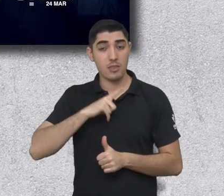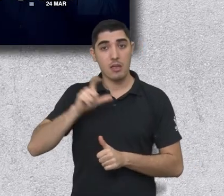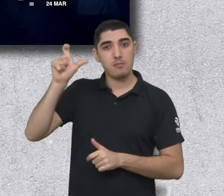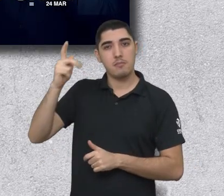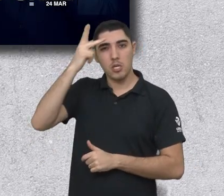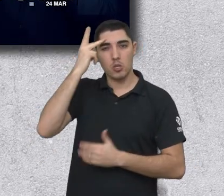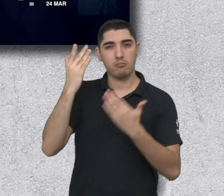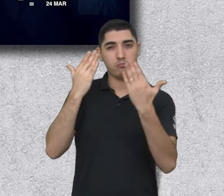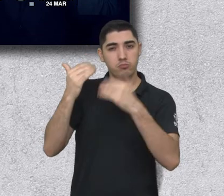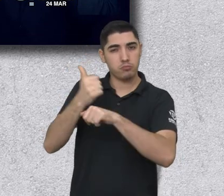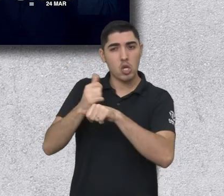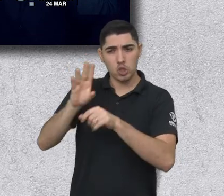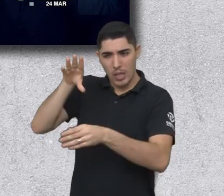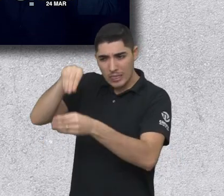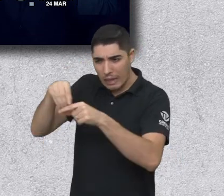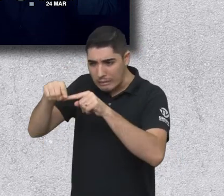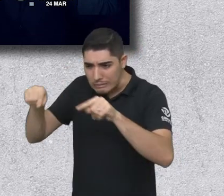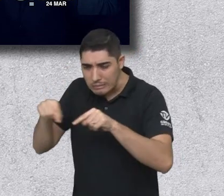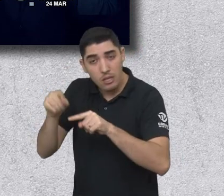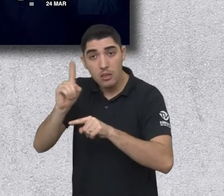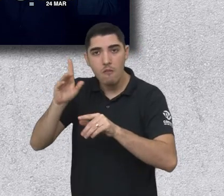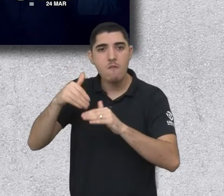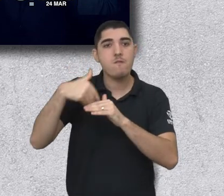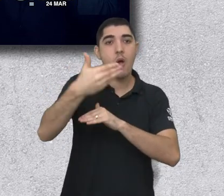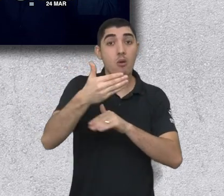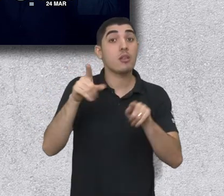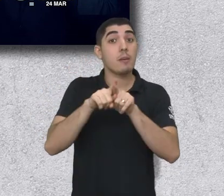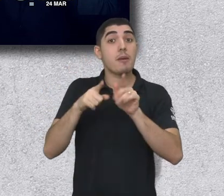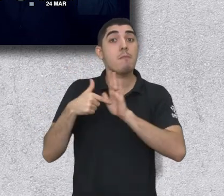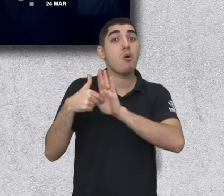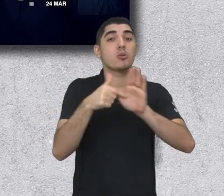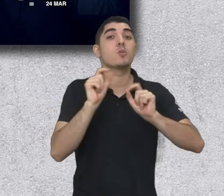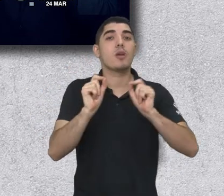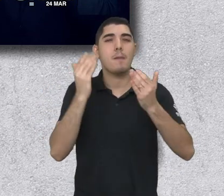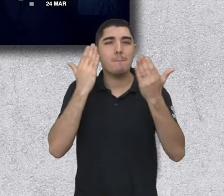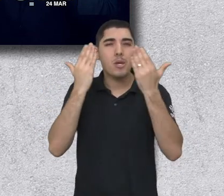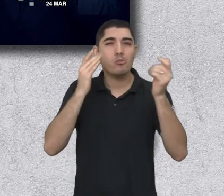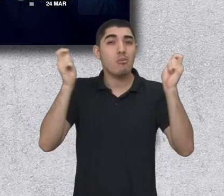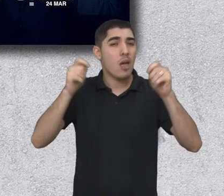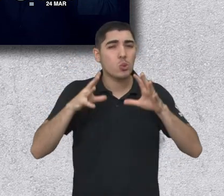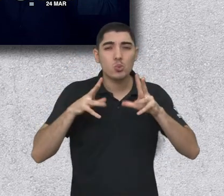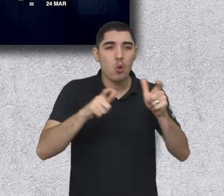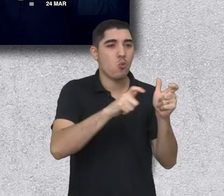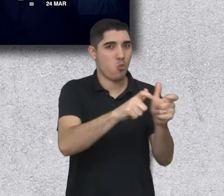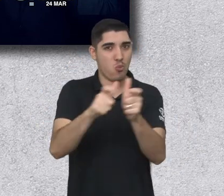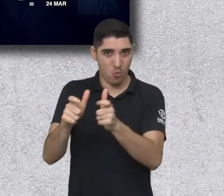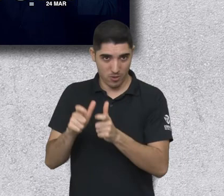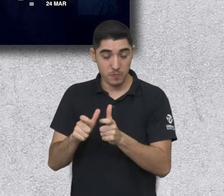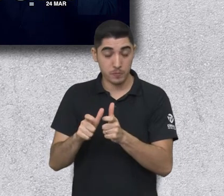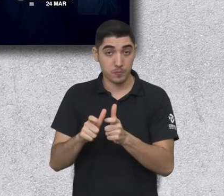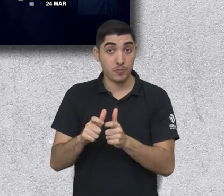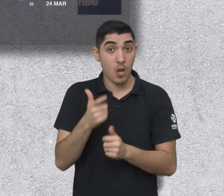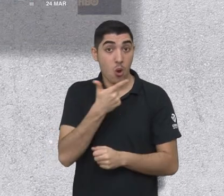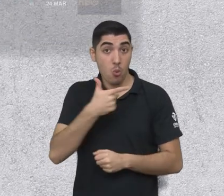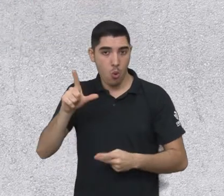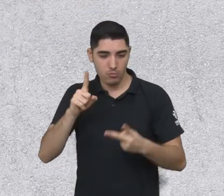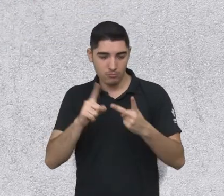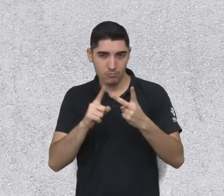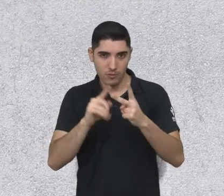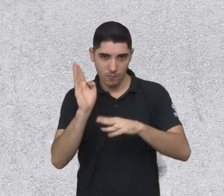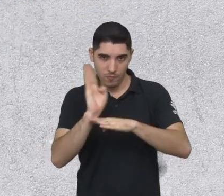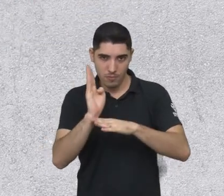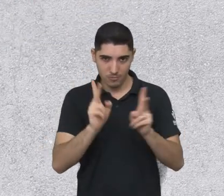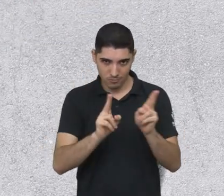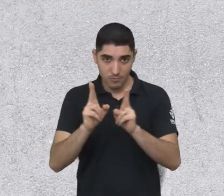que leva a profissão muito além do consultório e mostra como a psicologia pode estar praticamente em todos os lugares. E a